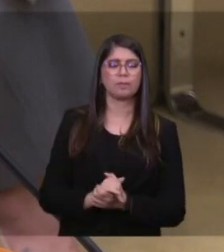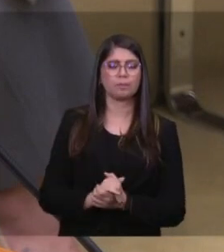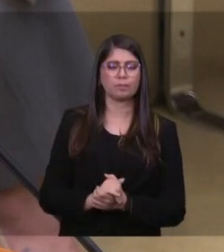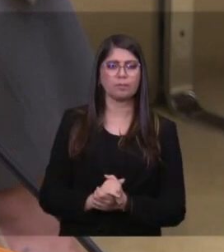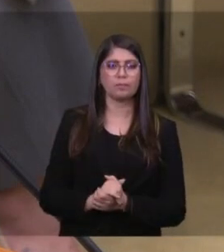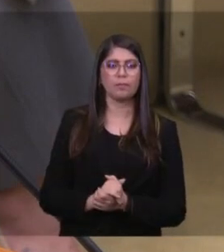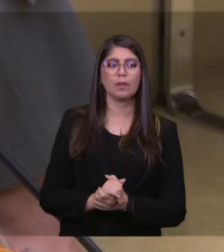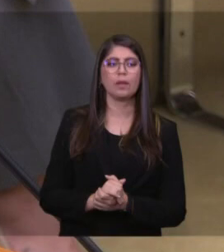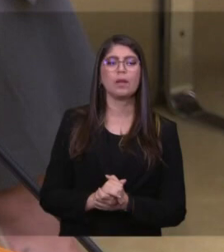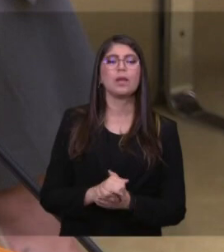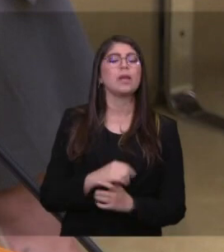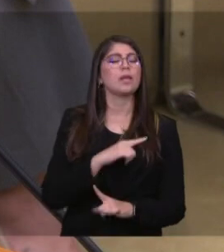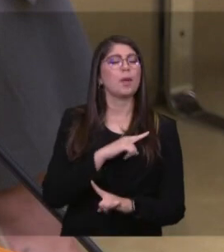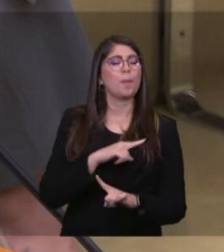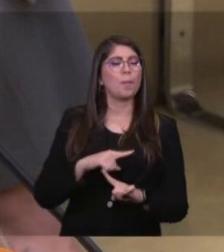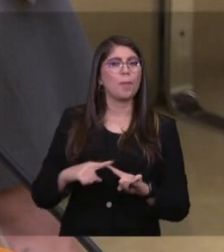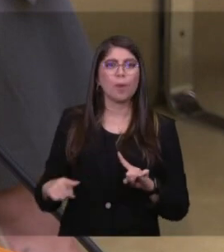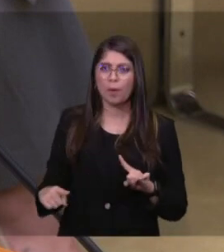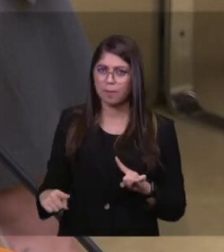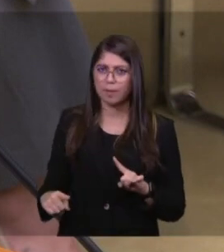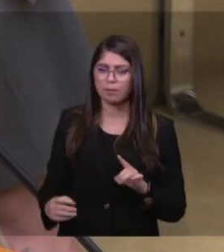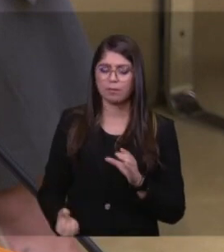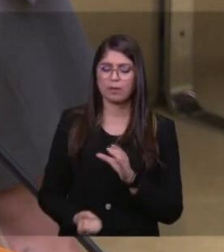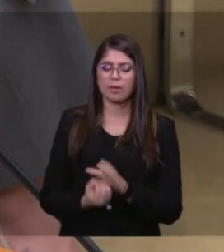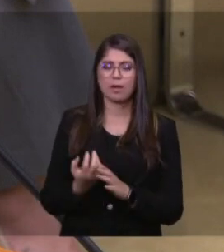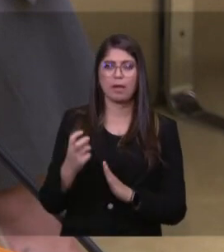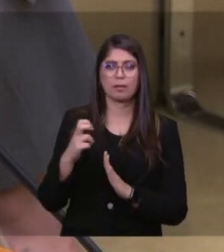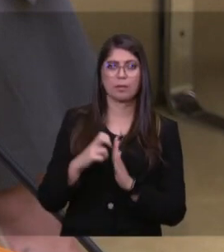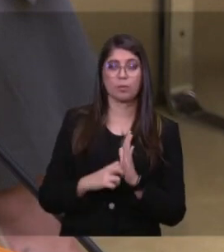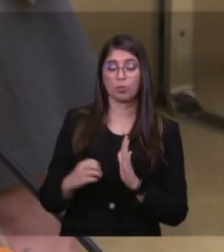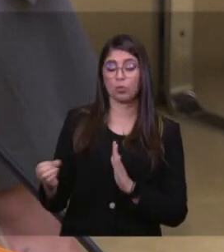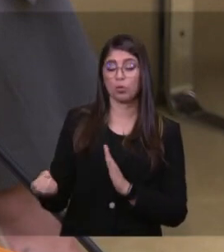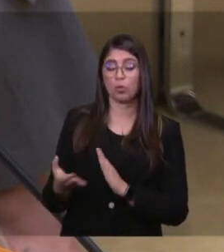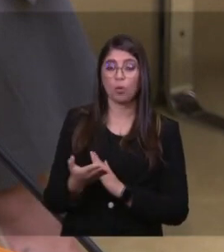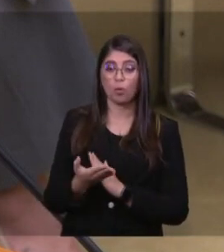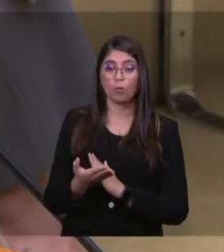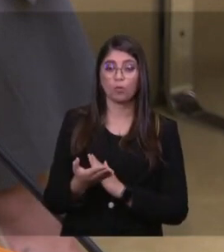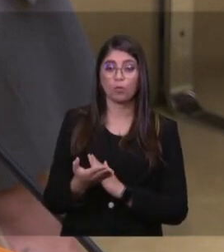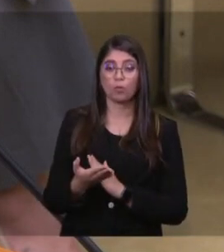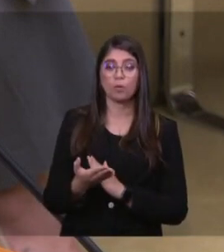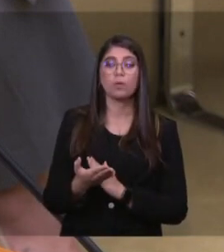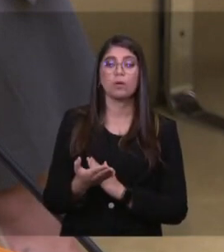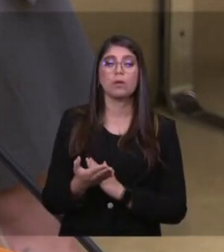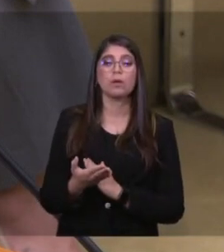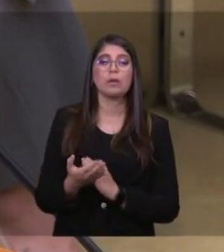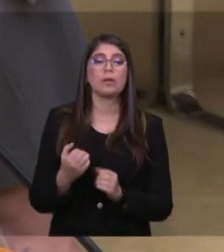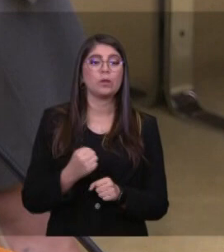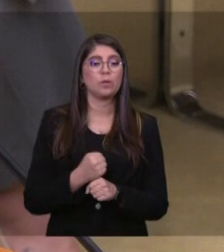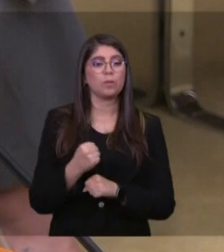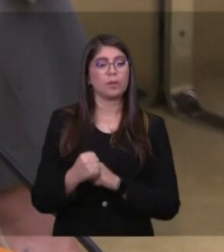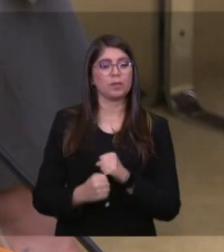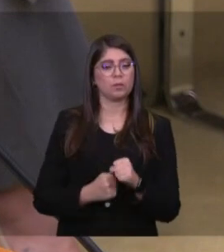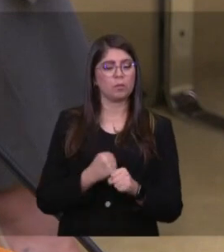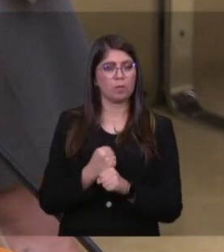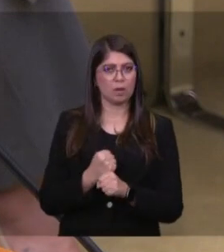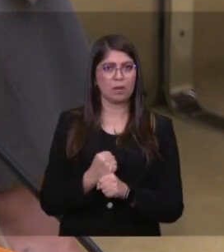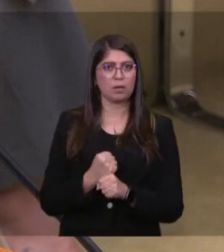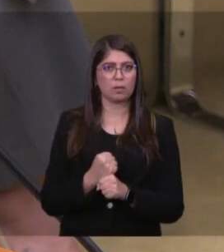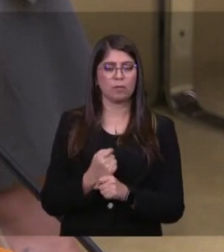é vedada a instituição de novo tributo no mesmo exercício financeiro